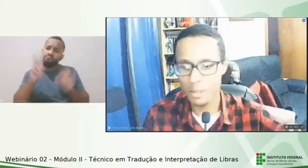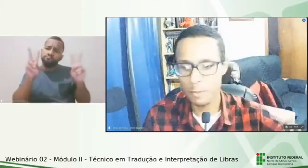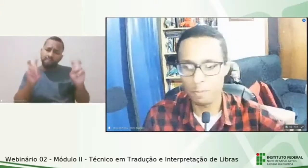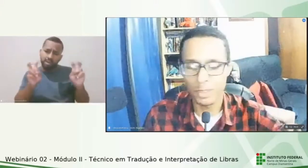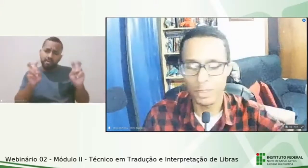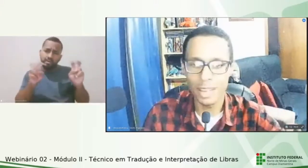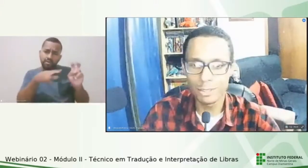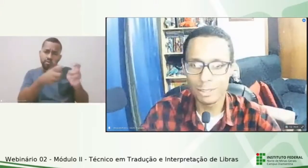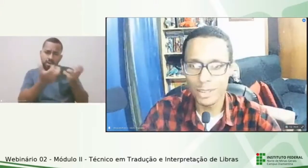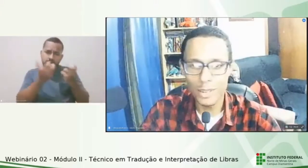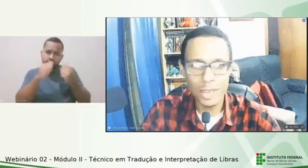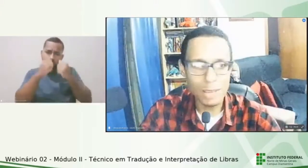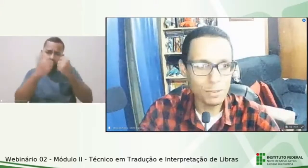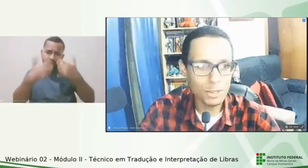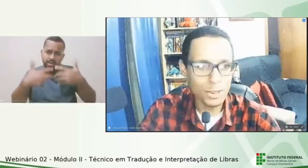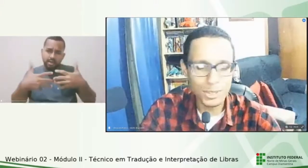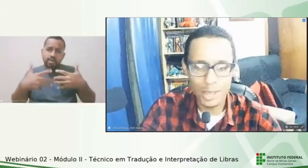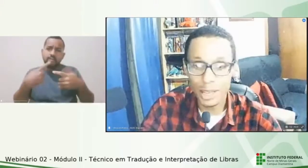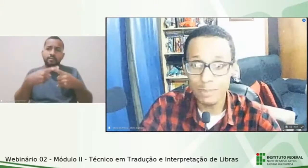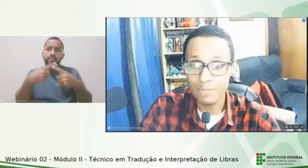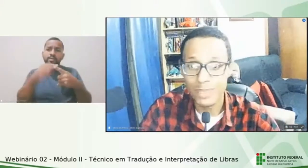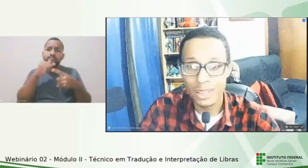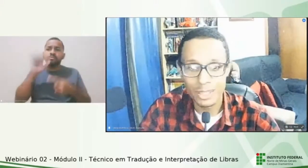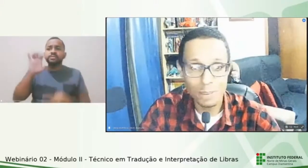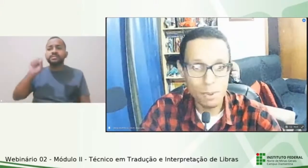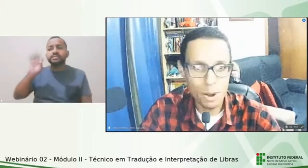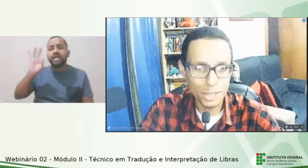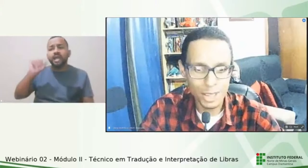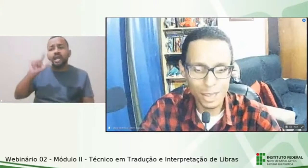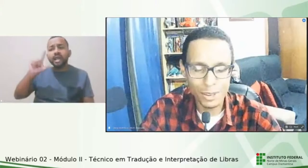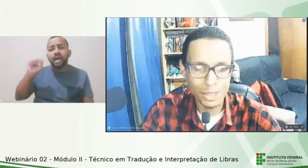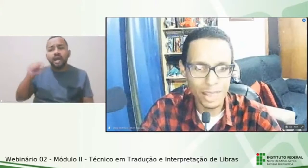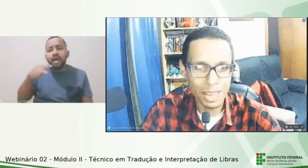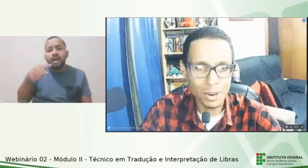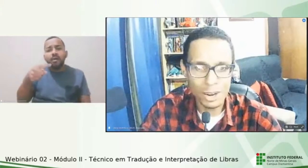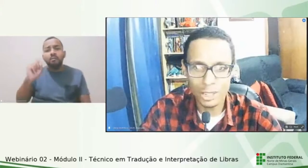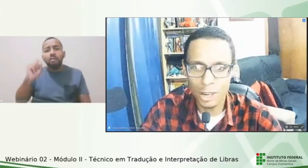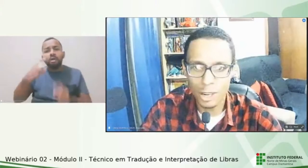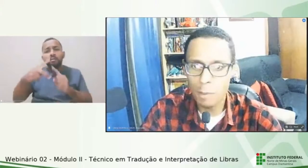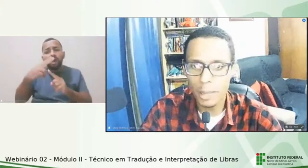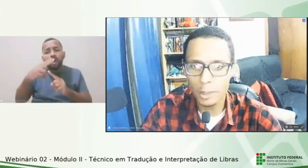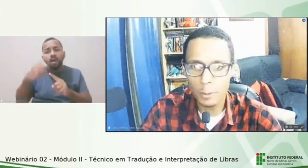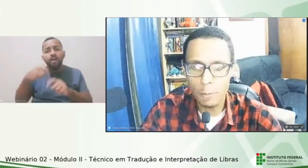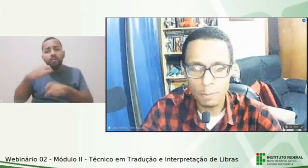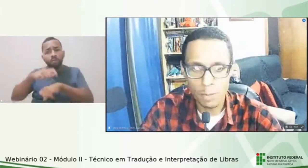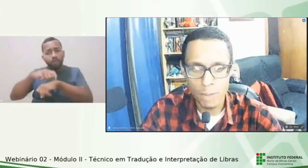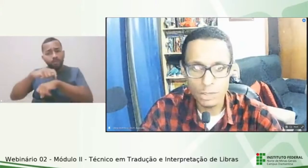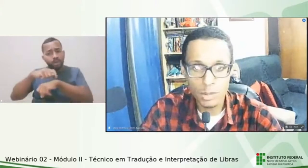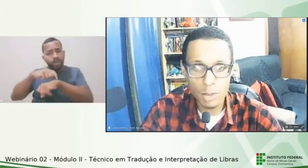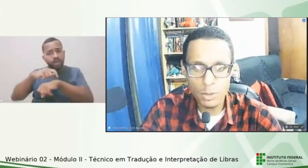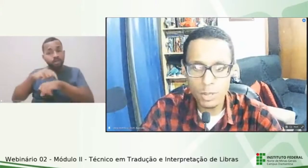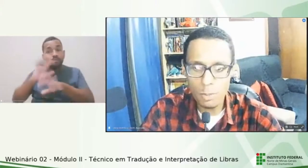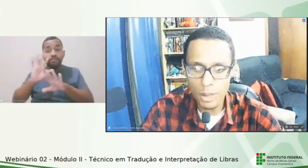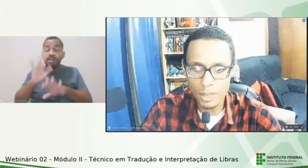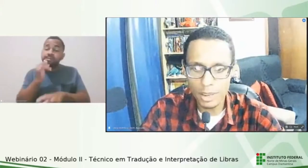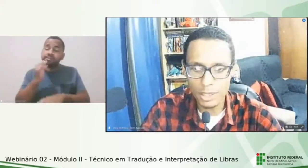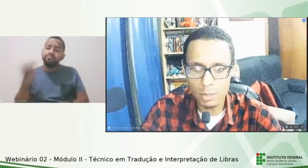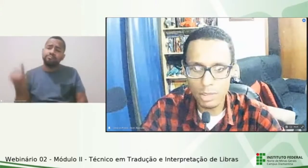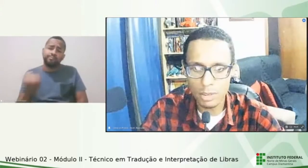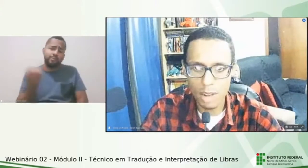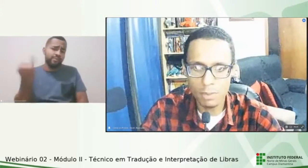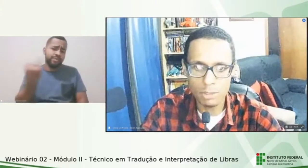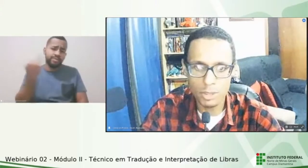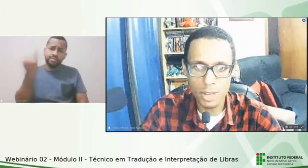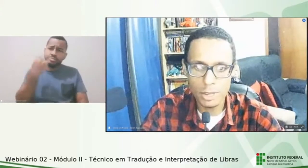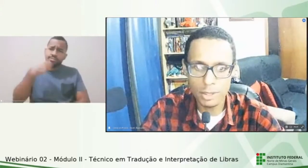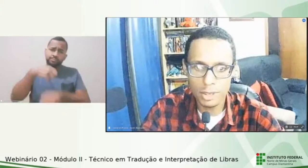parênteses, né? Eu estou vendo aqui, professora Estela, já pode, né, cortar aí a hora que chegar o momento, mas isso aqui é muito importante eu